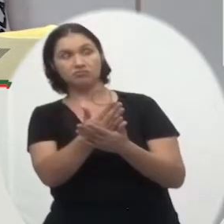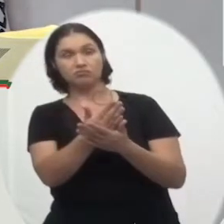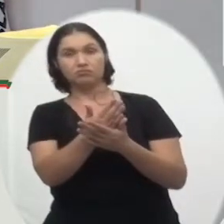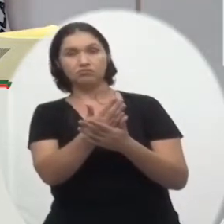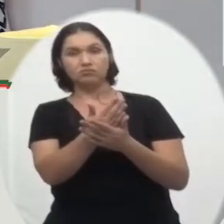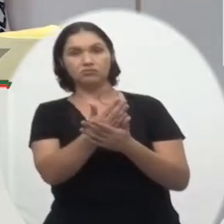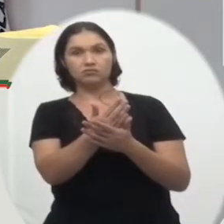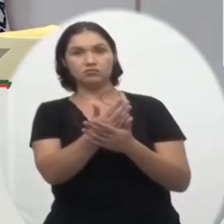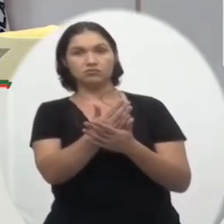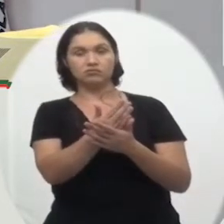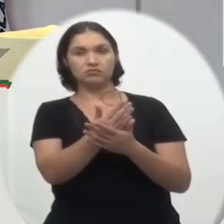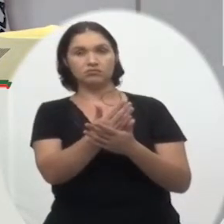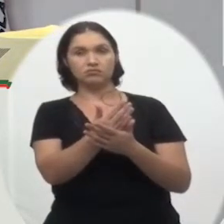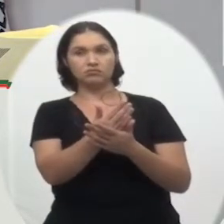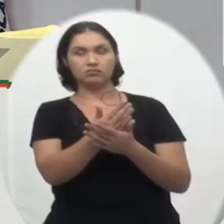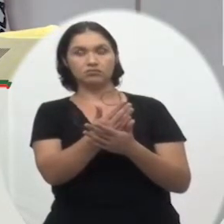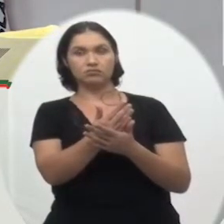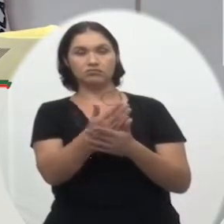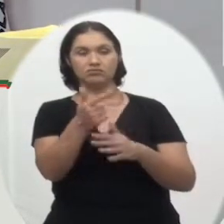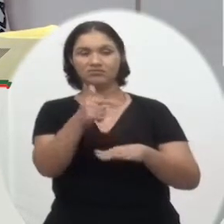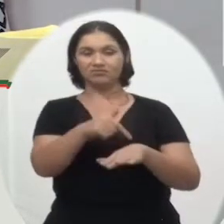irresponsável.